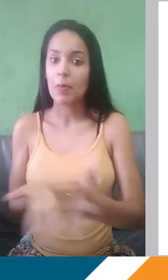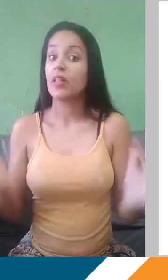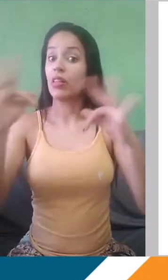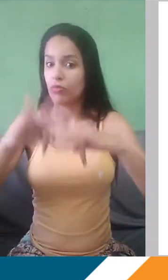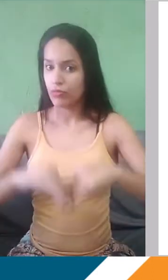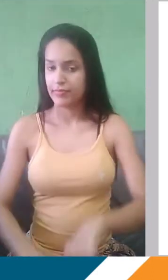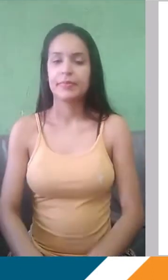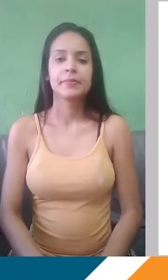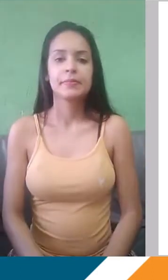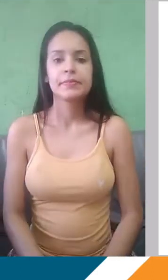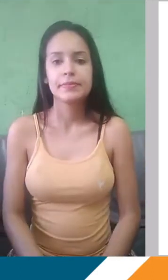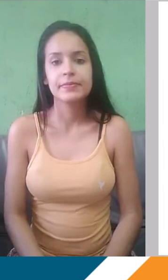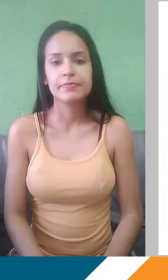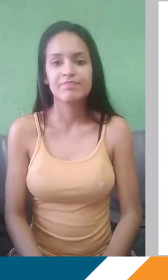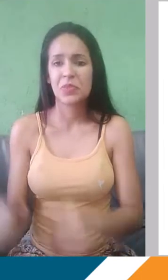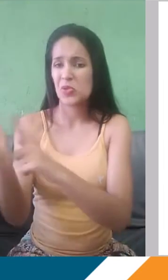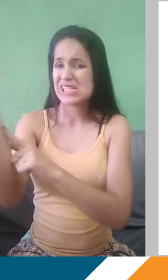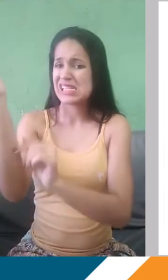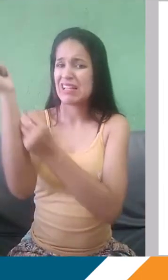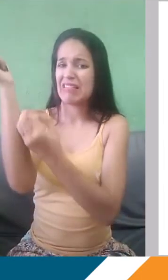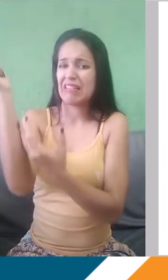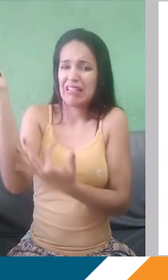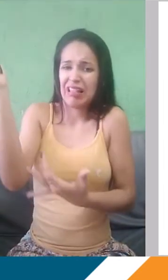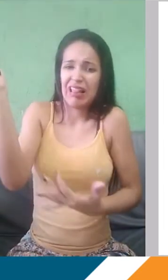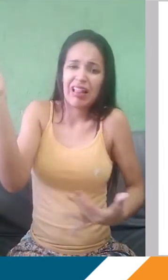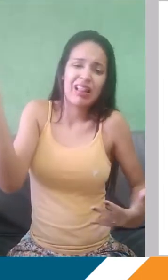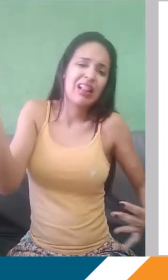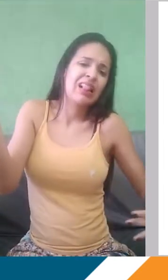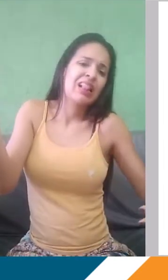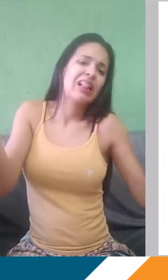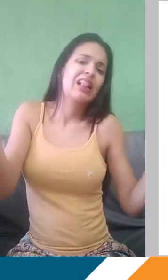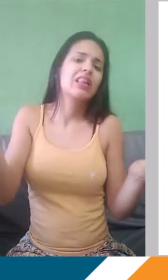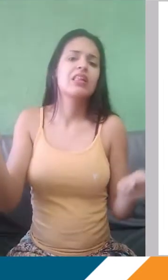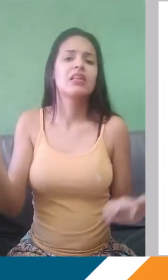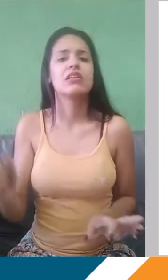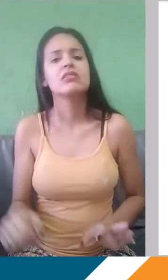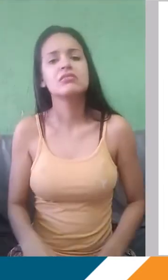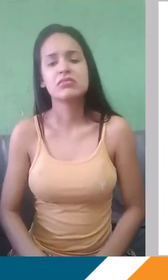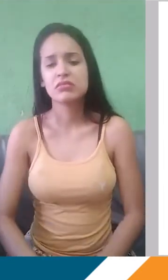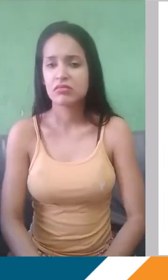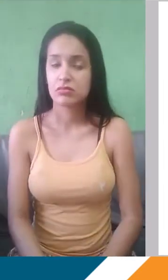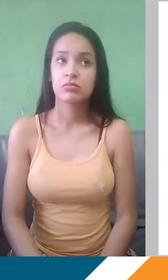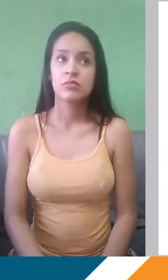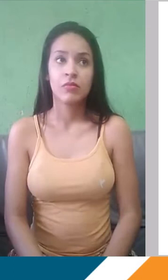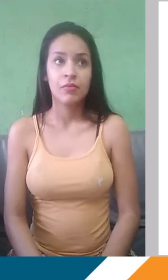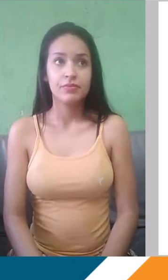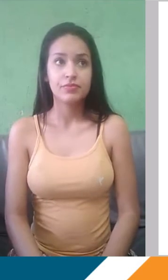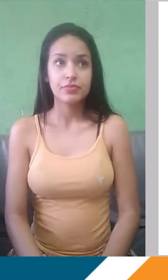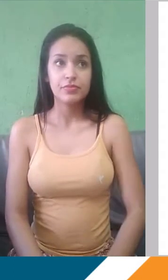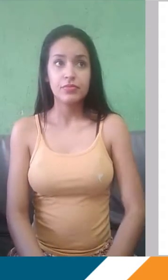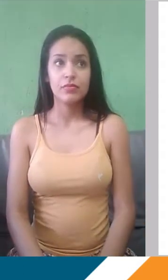contagem regressiva. No assoalho, o sangue se decompõe em matizes que a brisa beija e